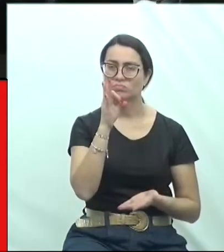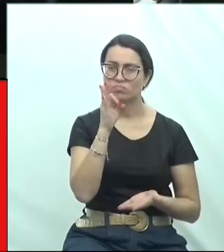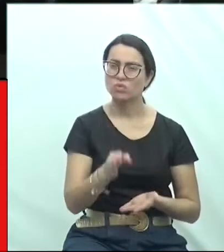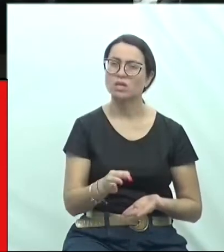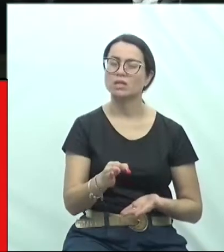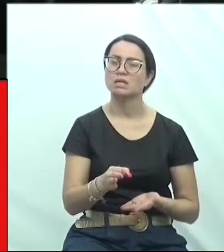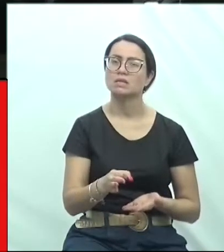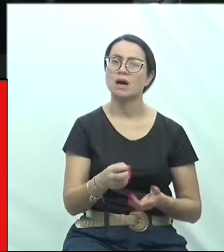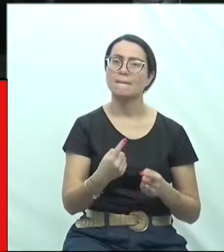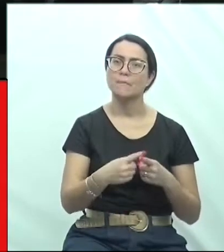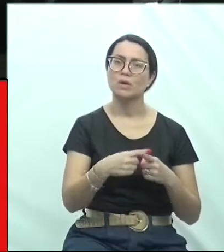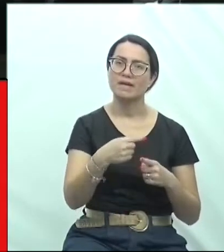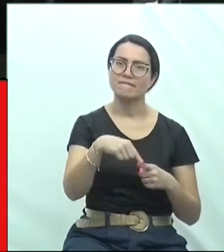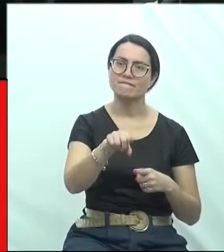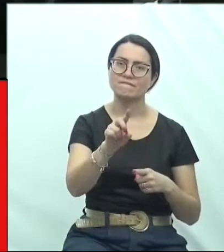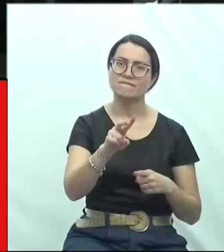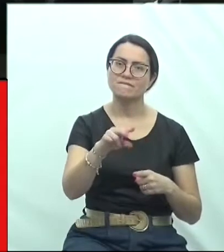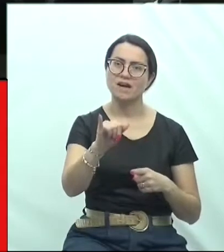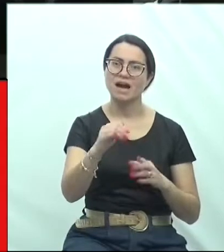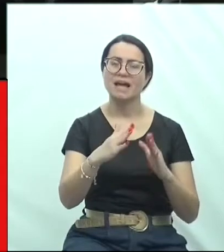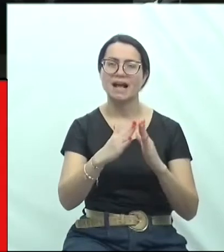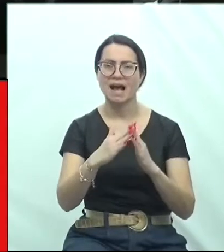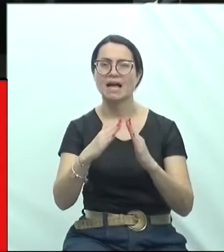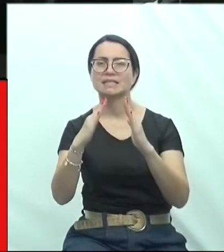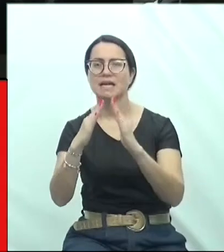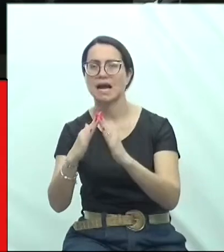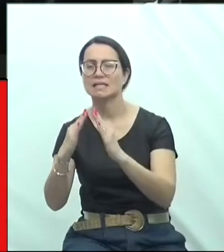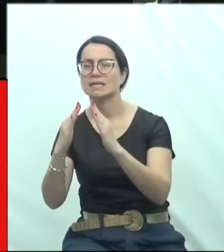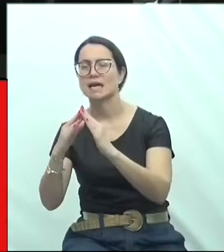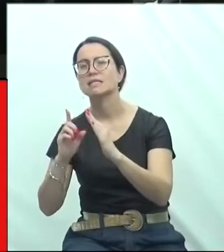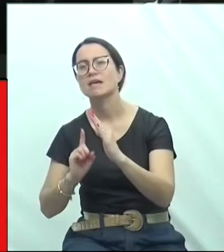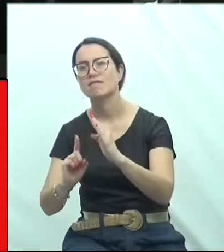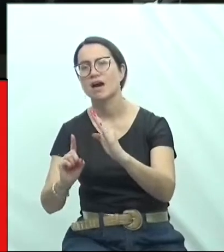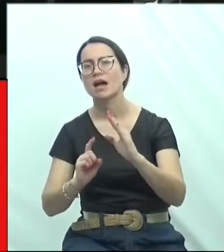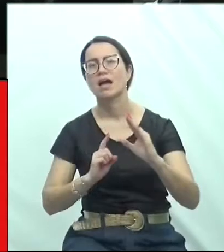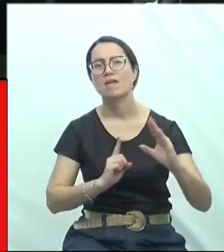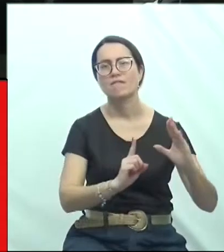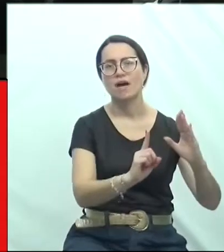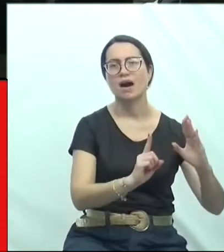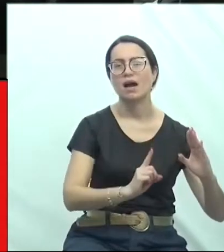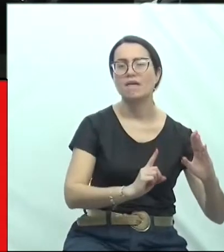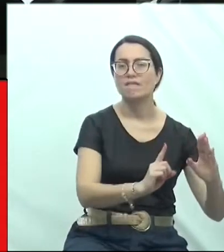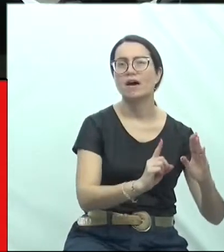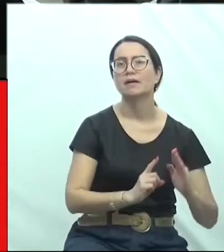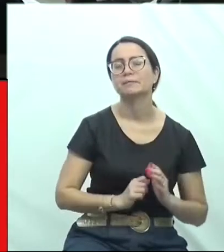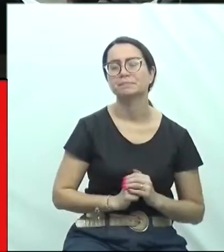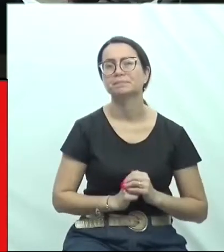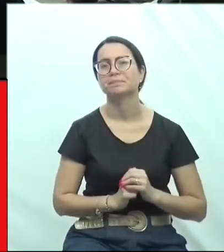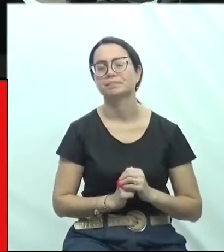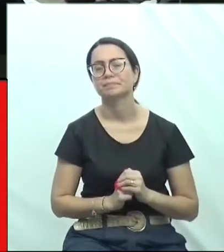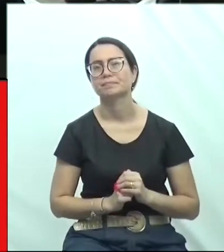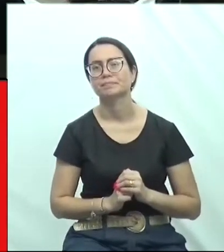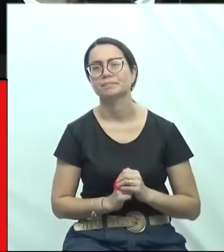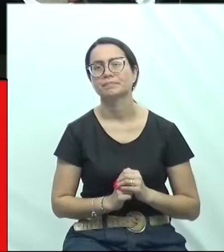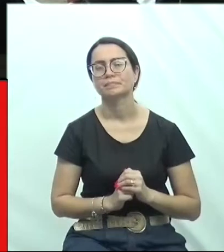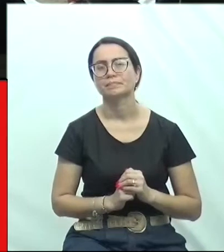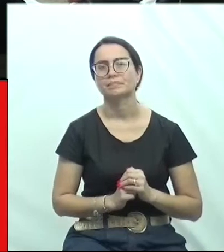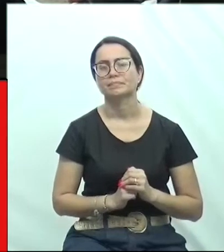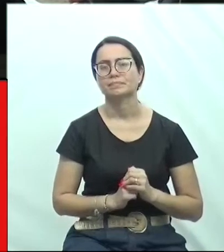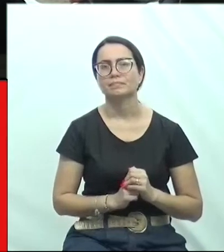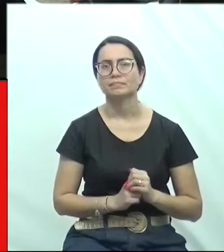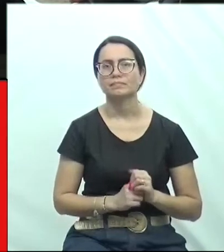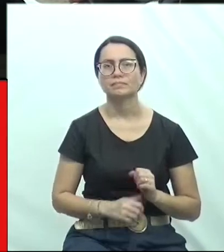na Próspera e isentando qualquer unidade que esteja abaixo do grade da rua que não consiga ser coletado